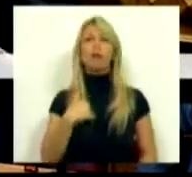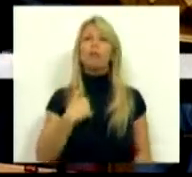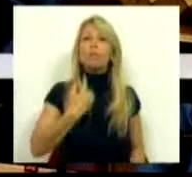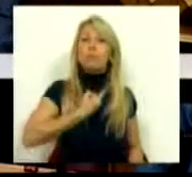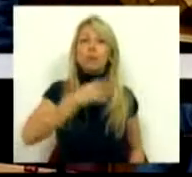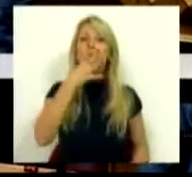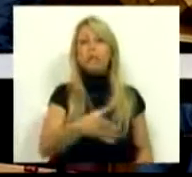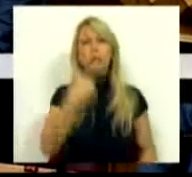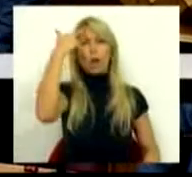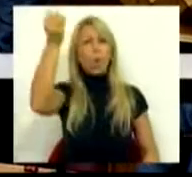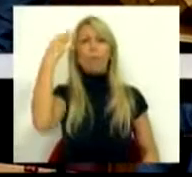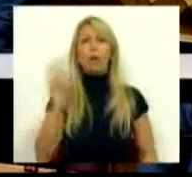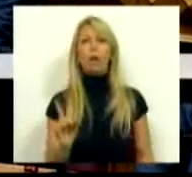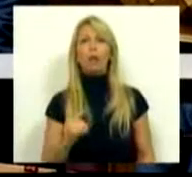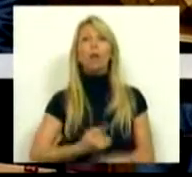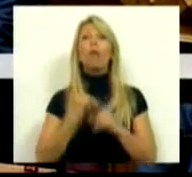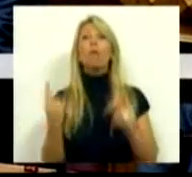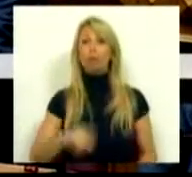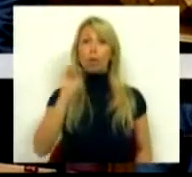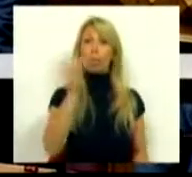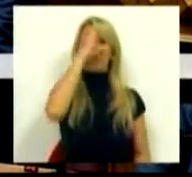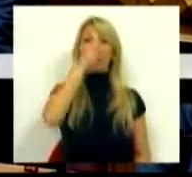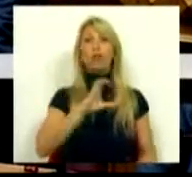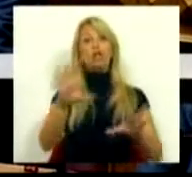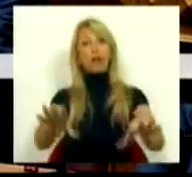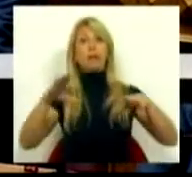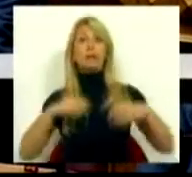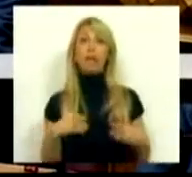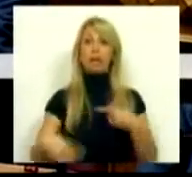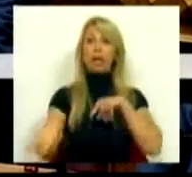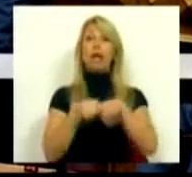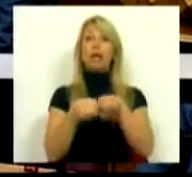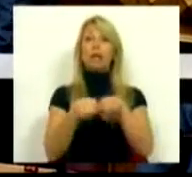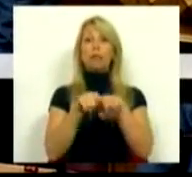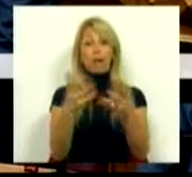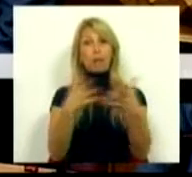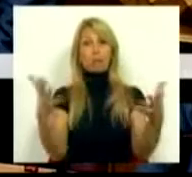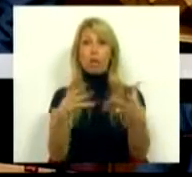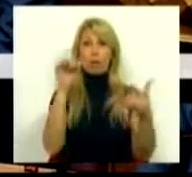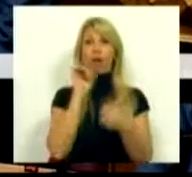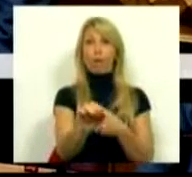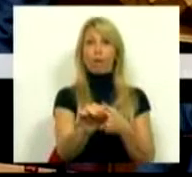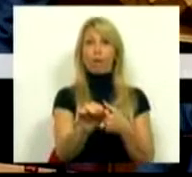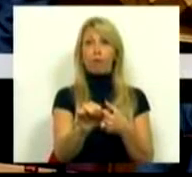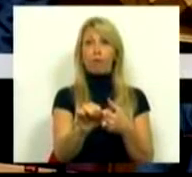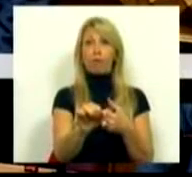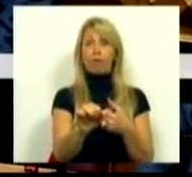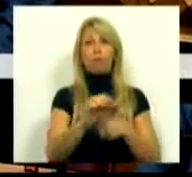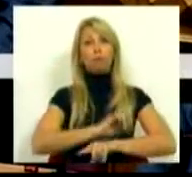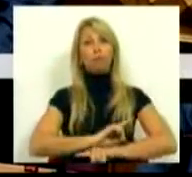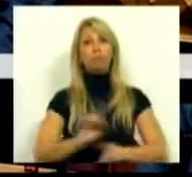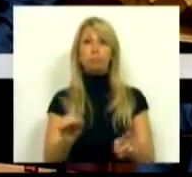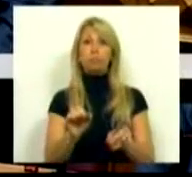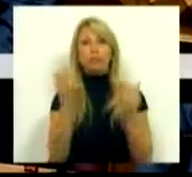compreendo. Porque é que um Primeiro-Ministro aceita que os deputados da sua maioria impeçam os portugueses de